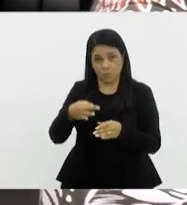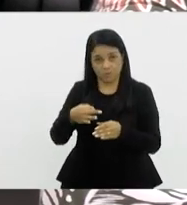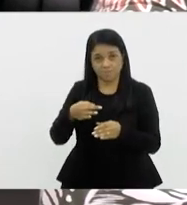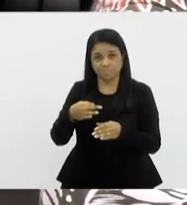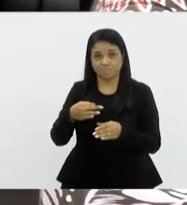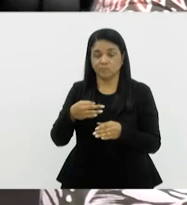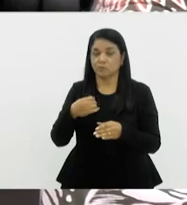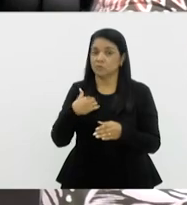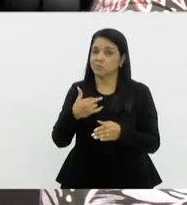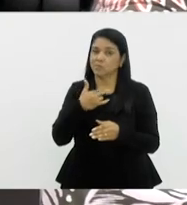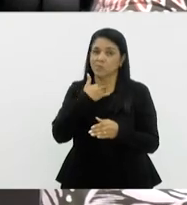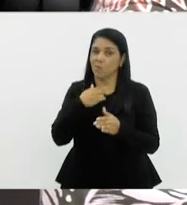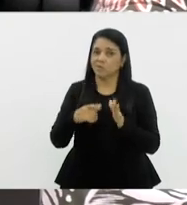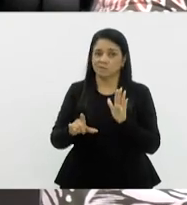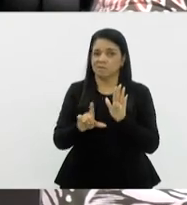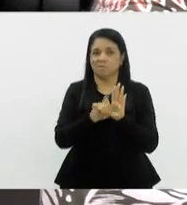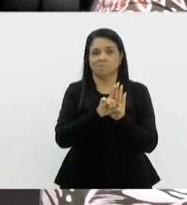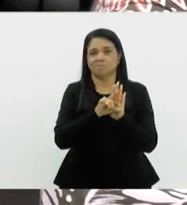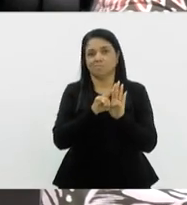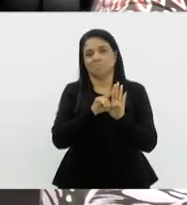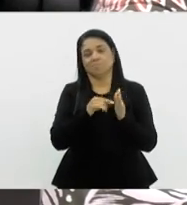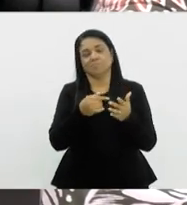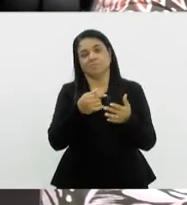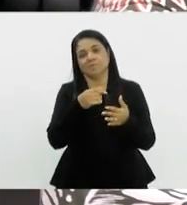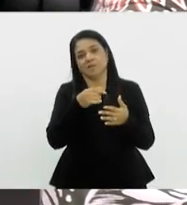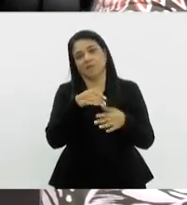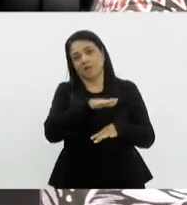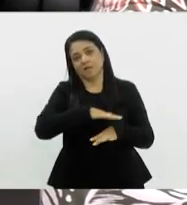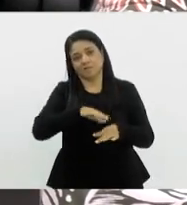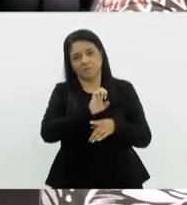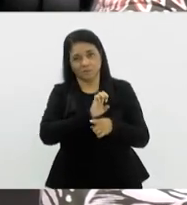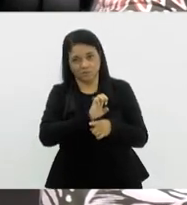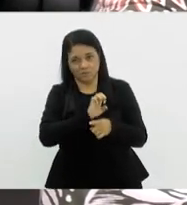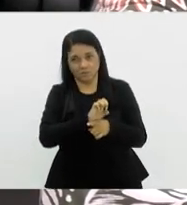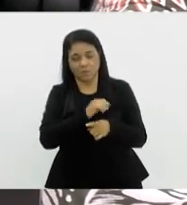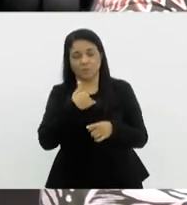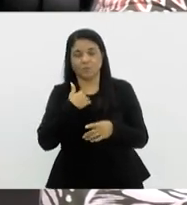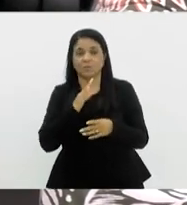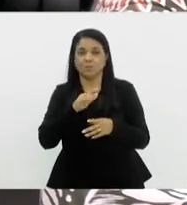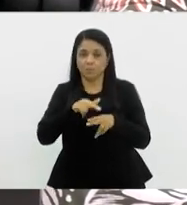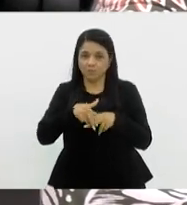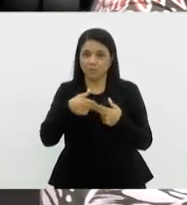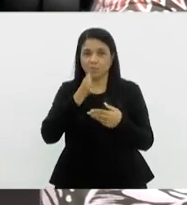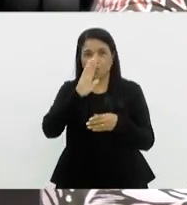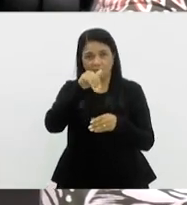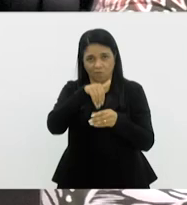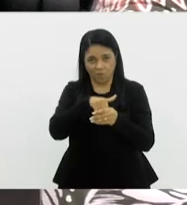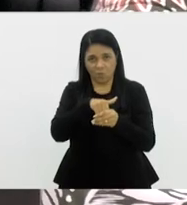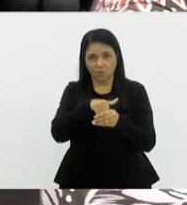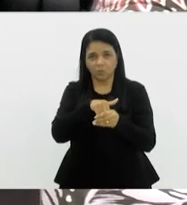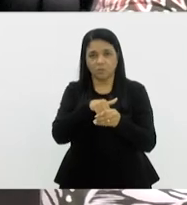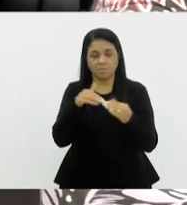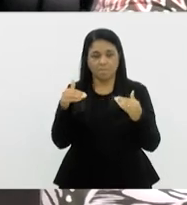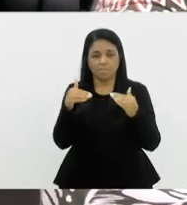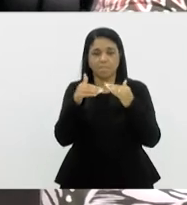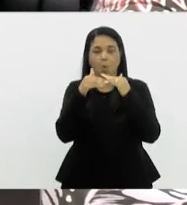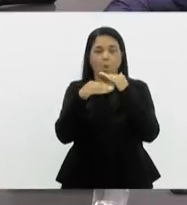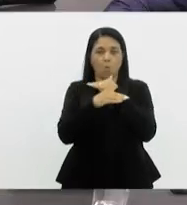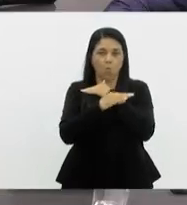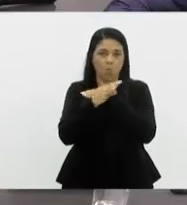ser legislado a nível estadual, e, por isso, o meu voto, né, é pela